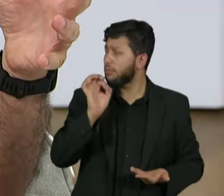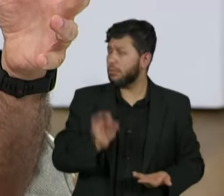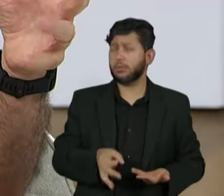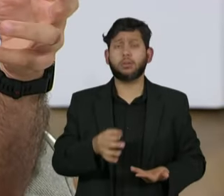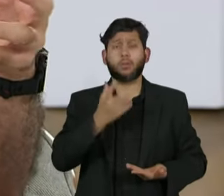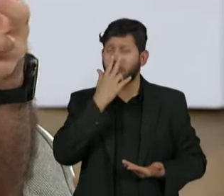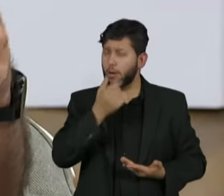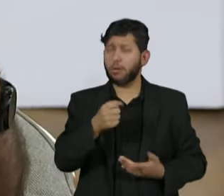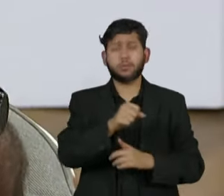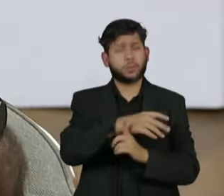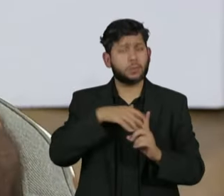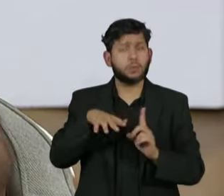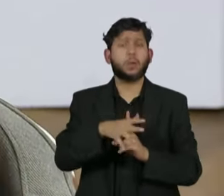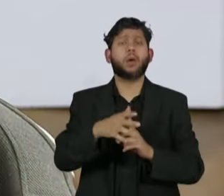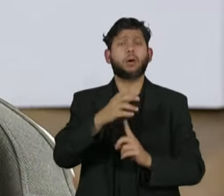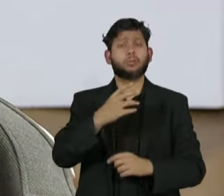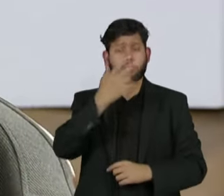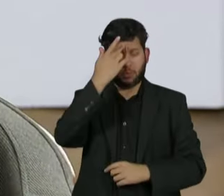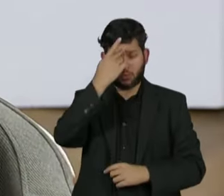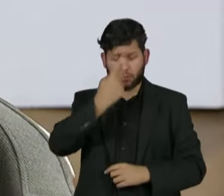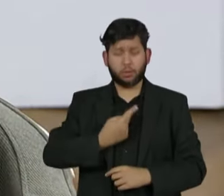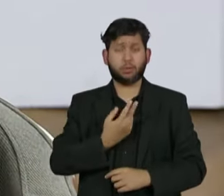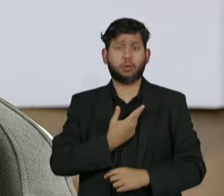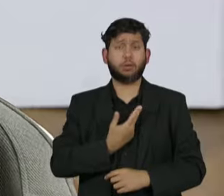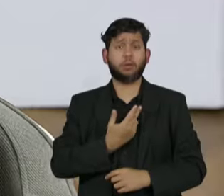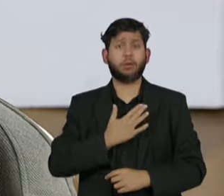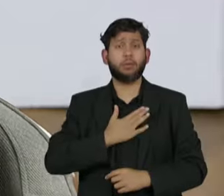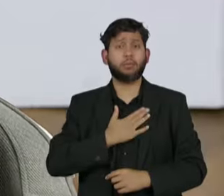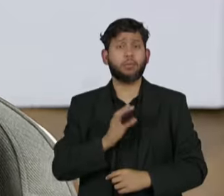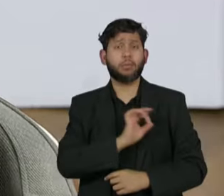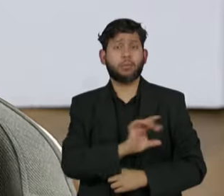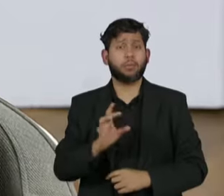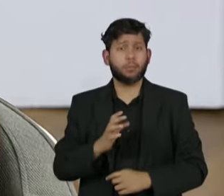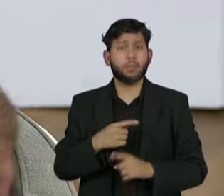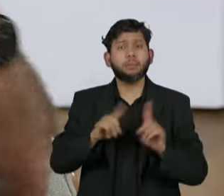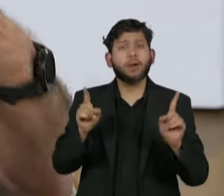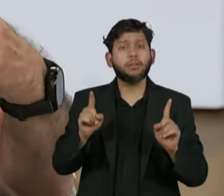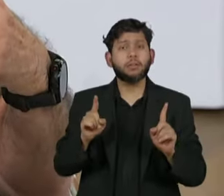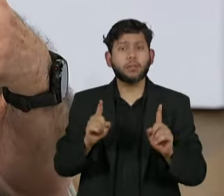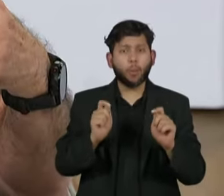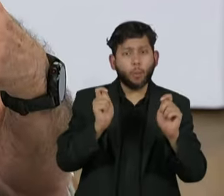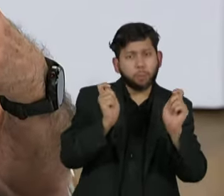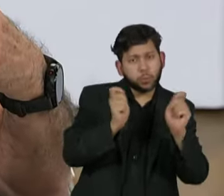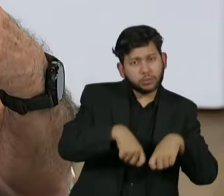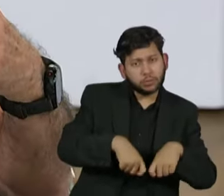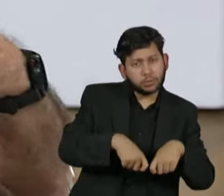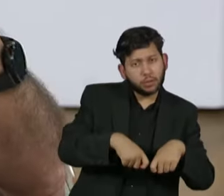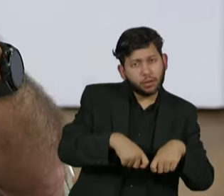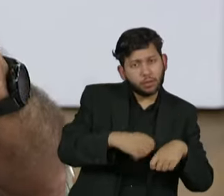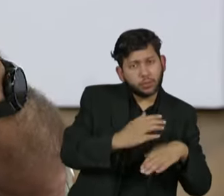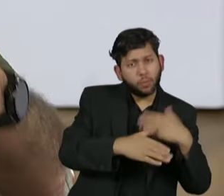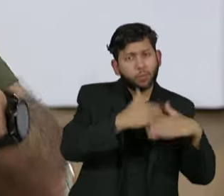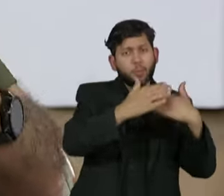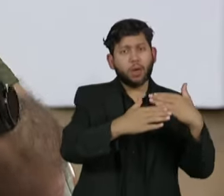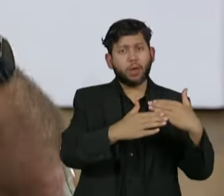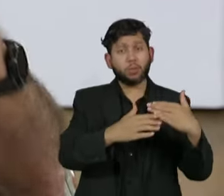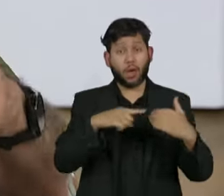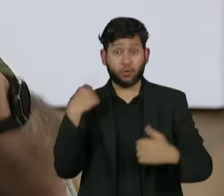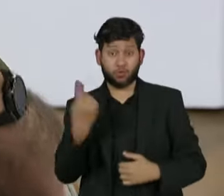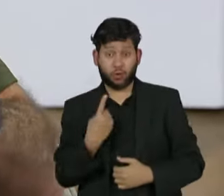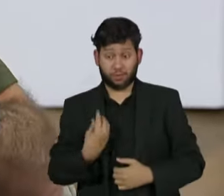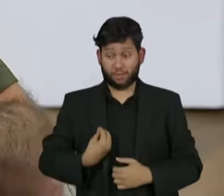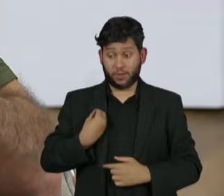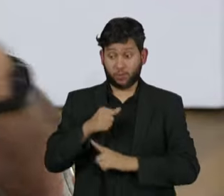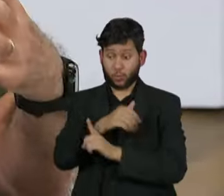vezes será que esse potencial do desenvolvimento justifica a gente mudar certas regras Provavelmente sim